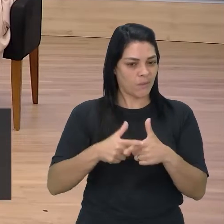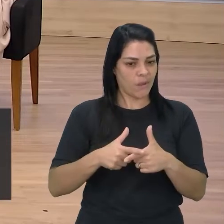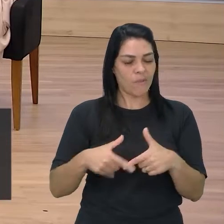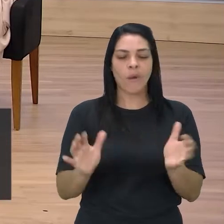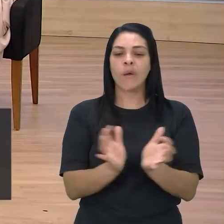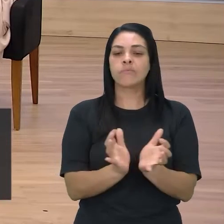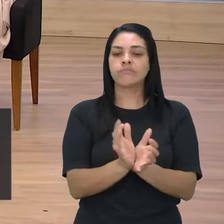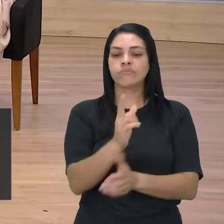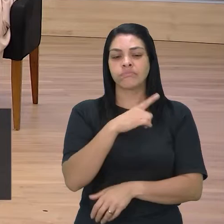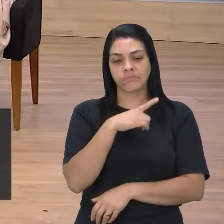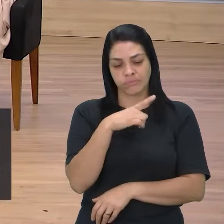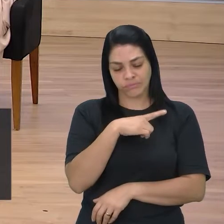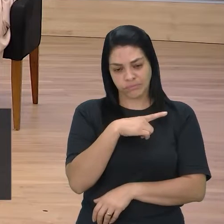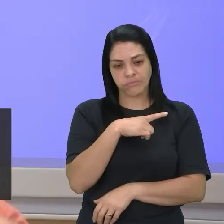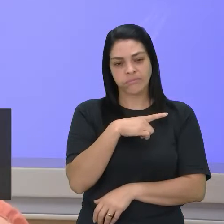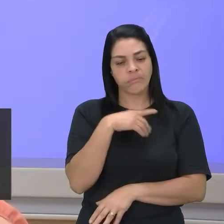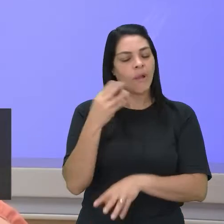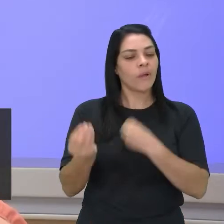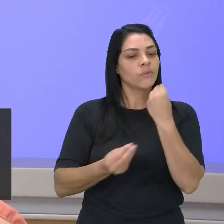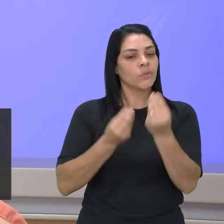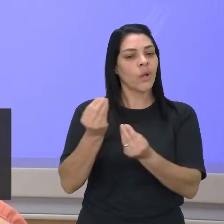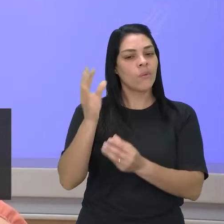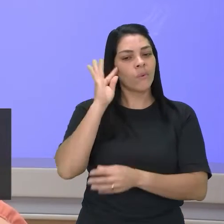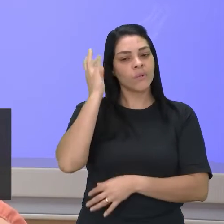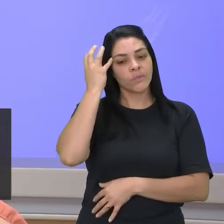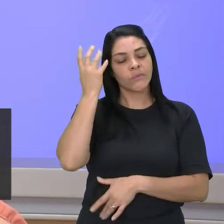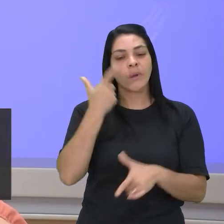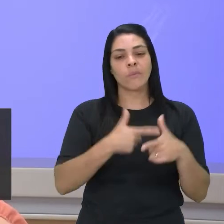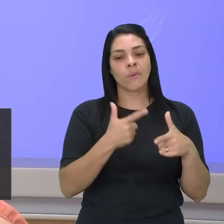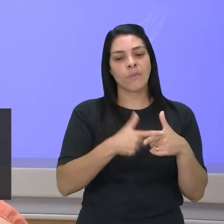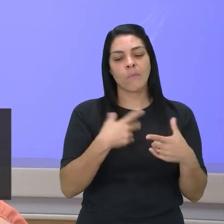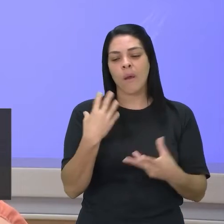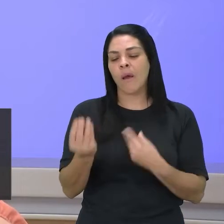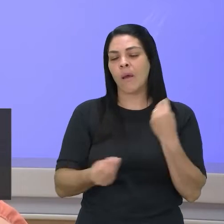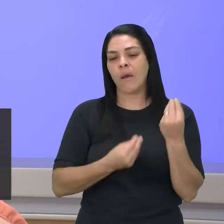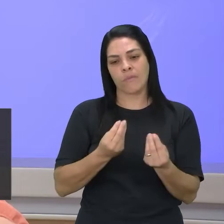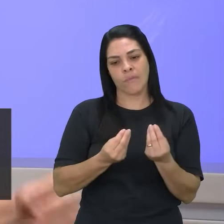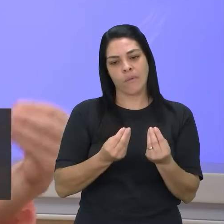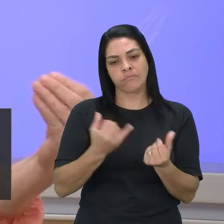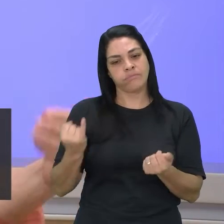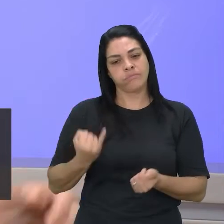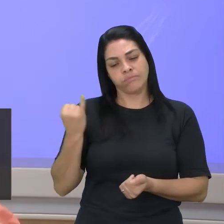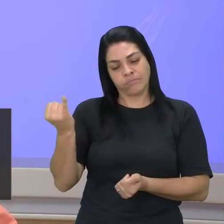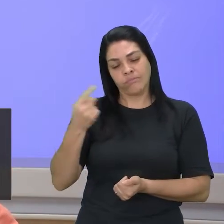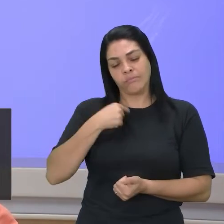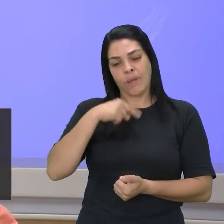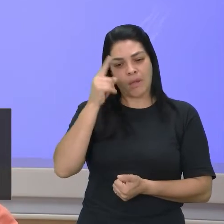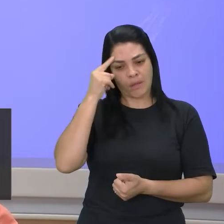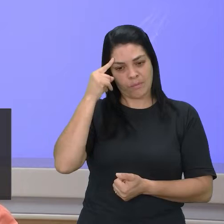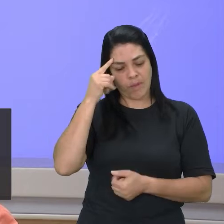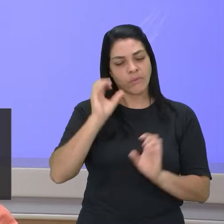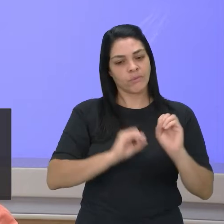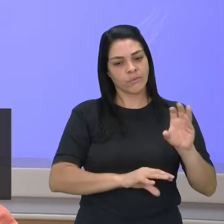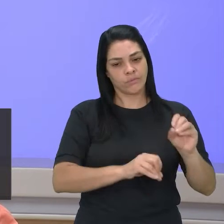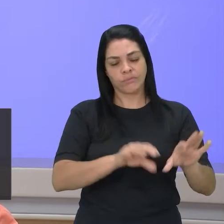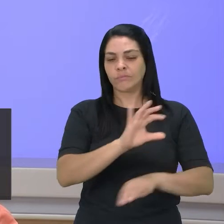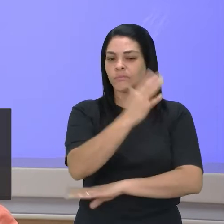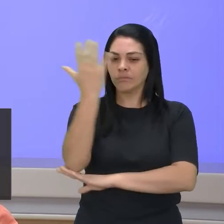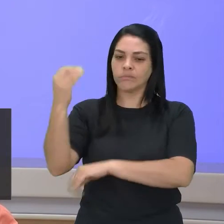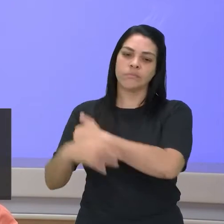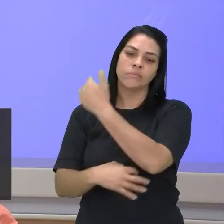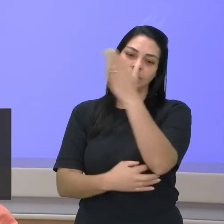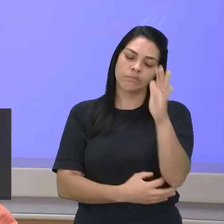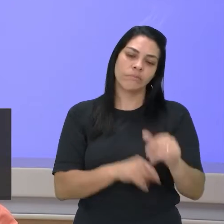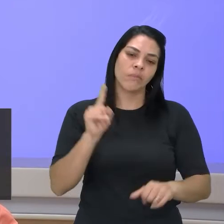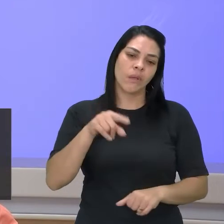comunidade tem. Isso. De como resolver esses problemas. E é importante, eu penso assim que a educação ambiental é um